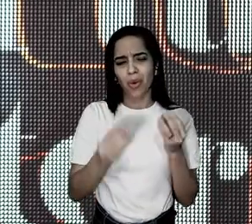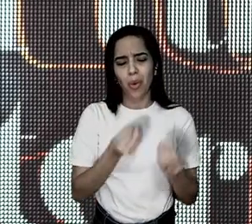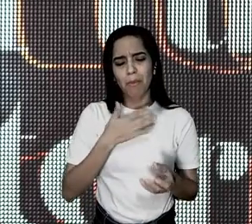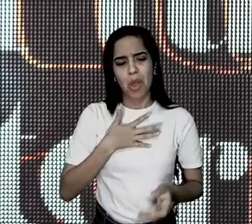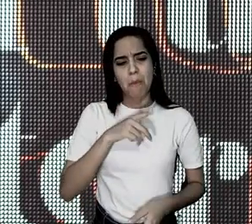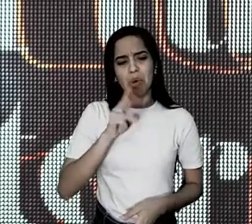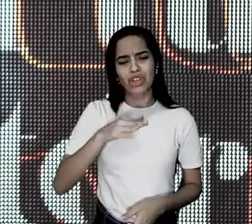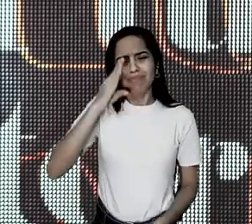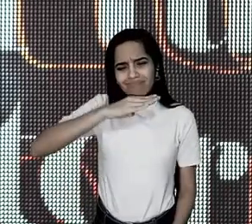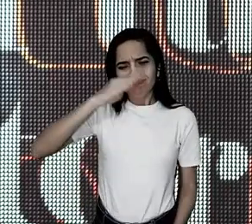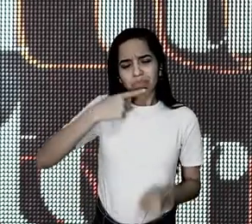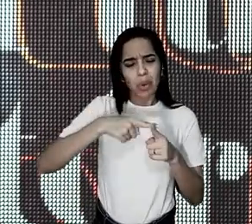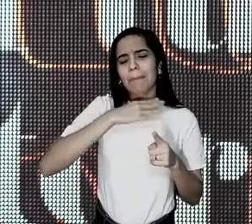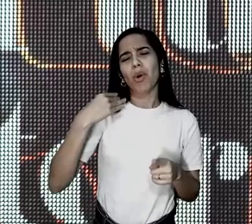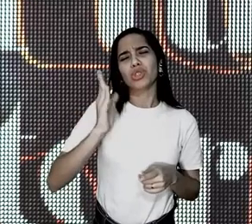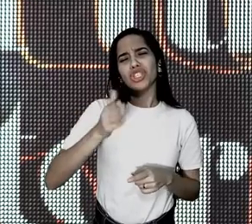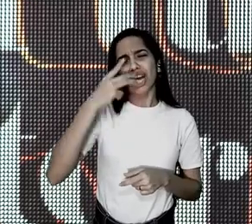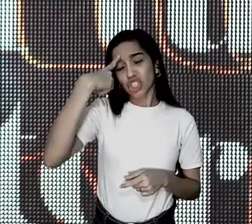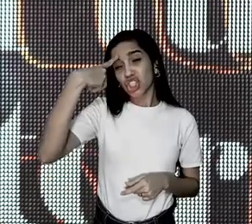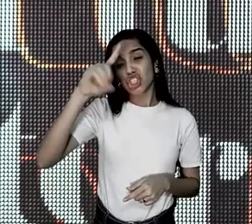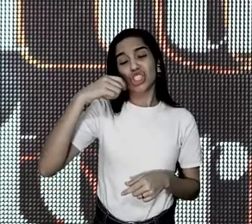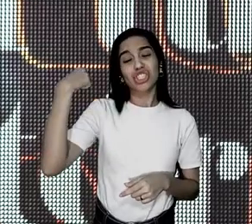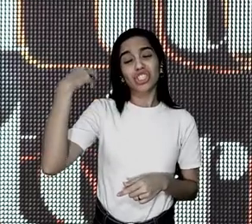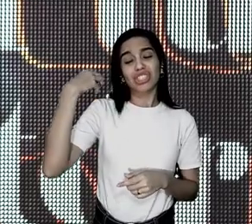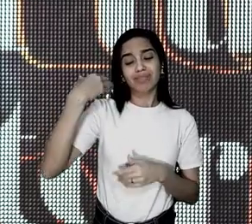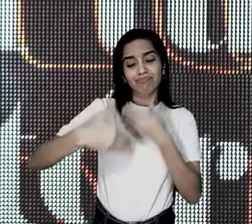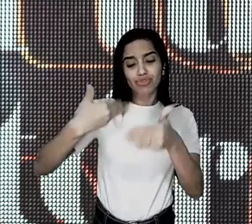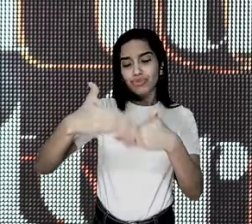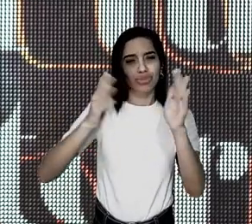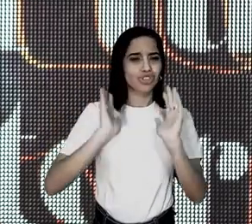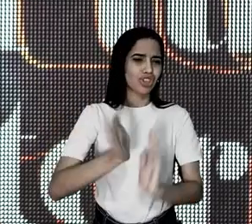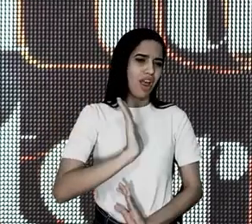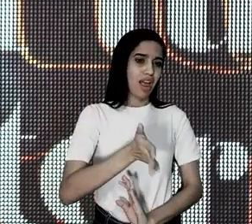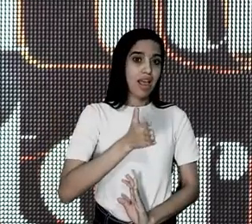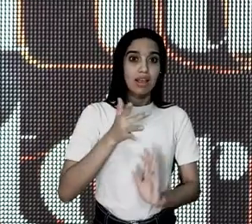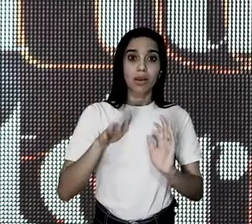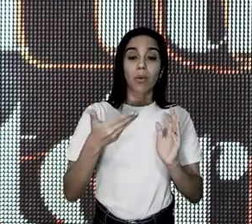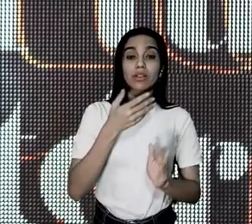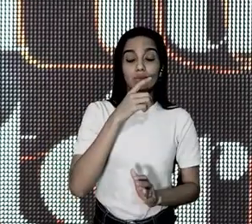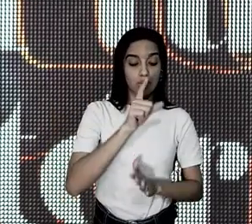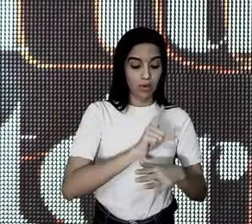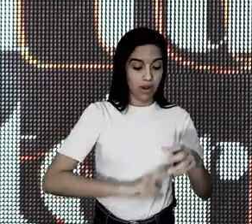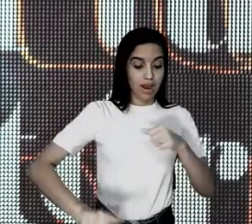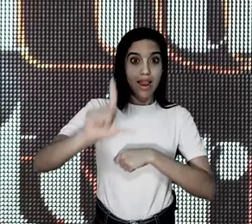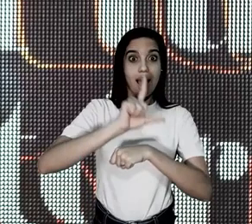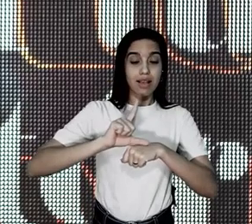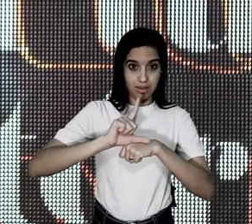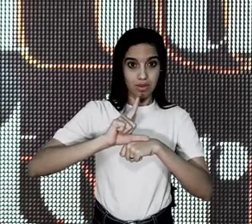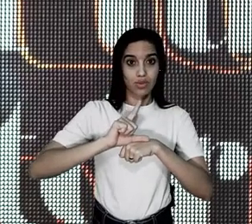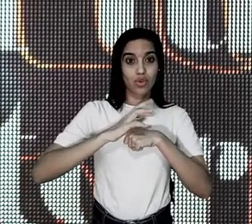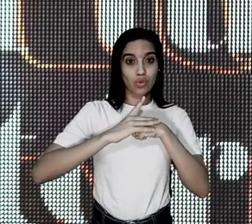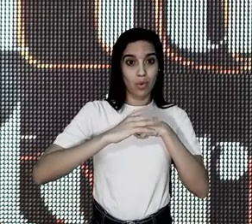Quando Lázaro estava enfermo e Jesus recebeu a notícia de que o seu amigo estava enfermo, a Bíblia diz que Jesus